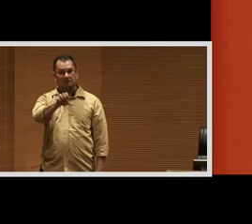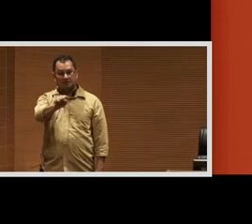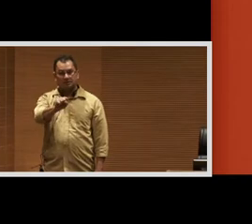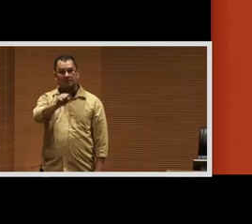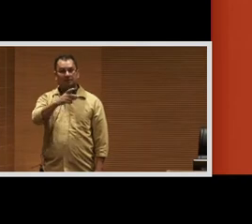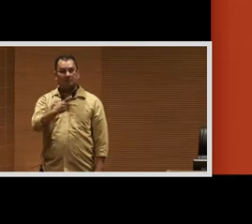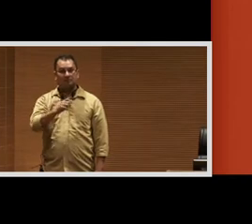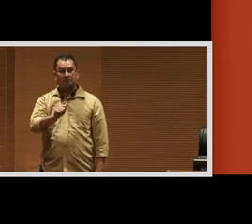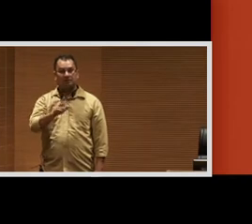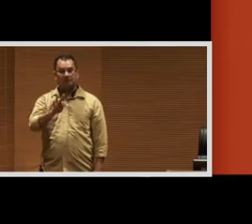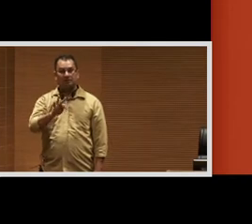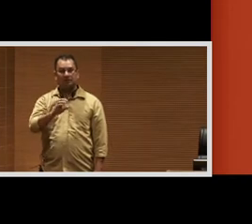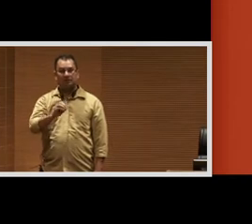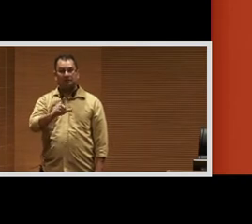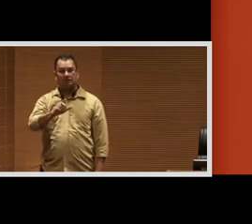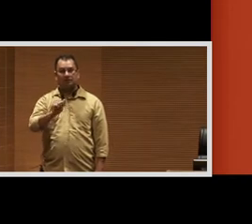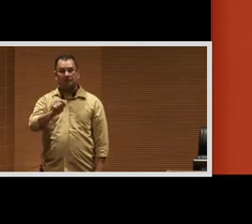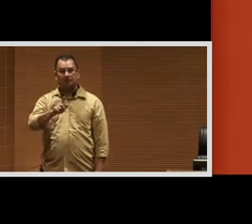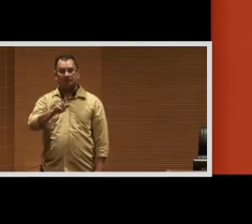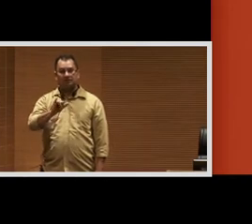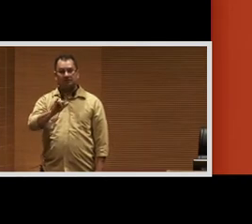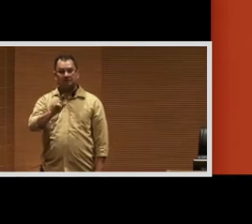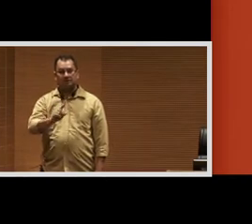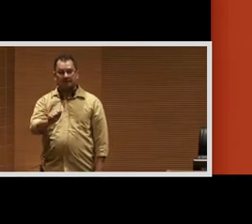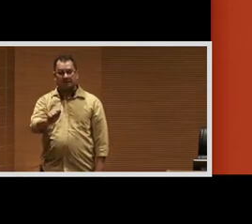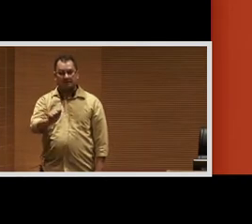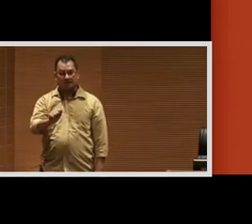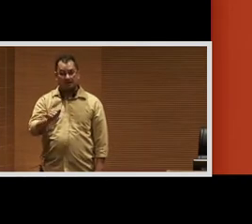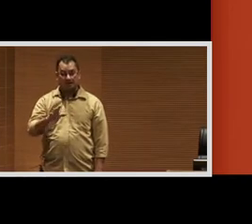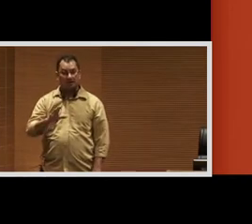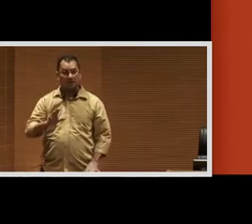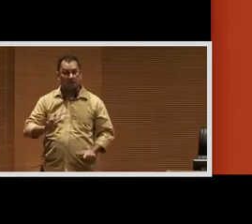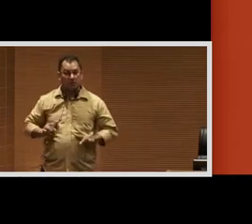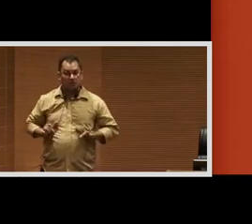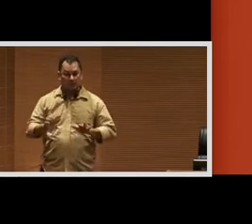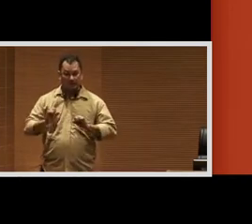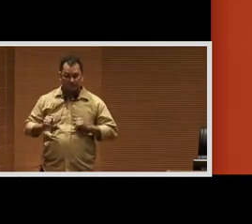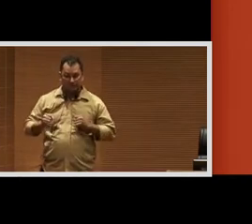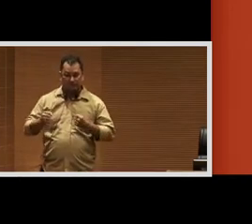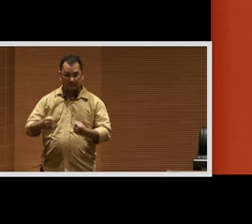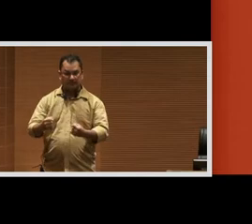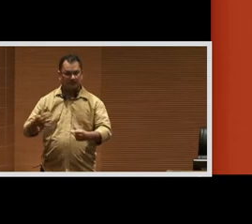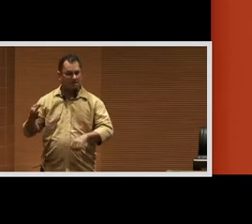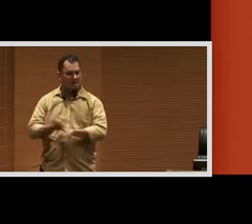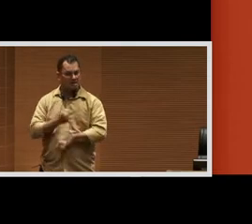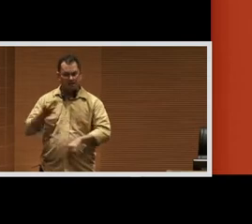militar pela despatologização da vida, é um ato de resistência ético-política.